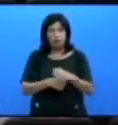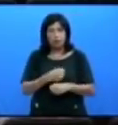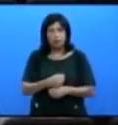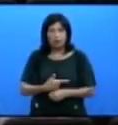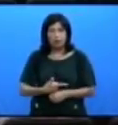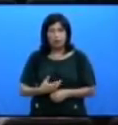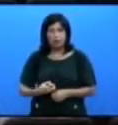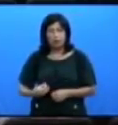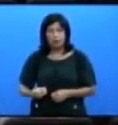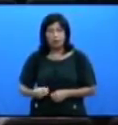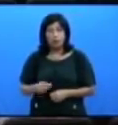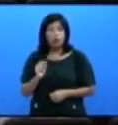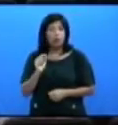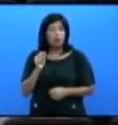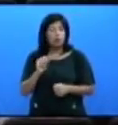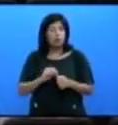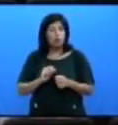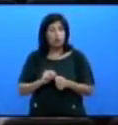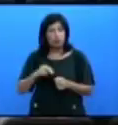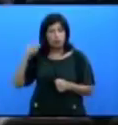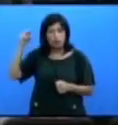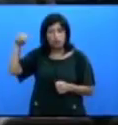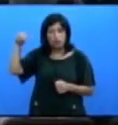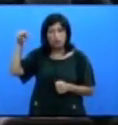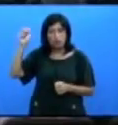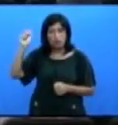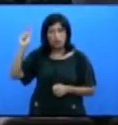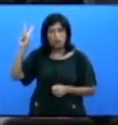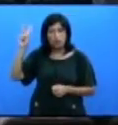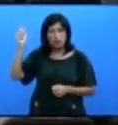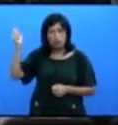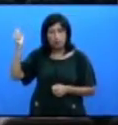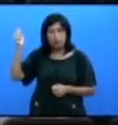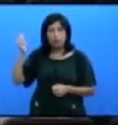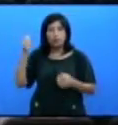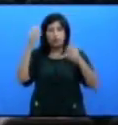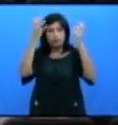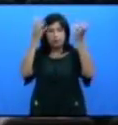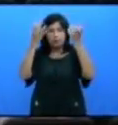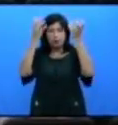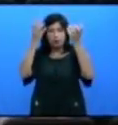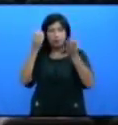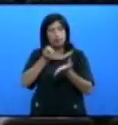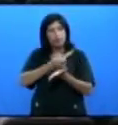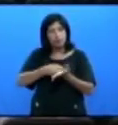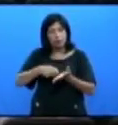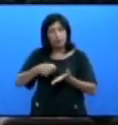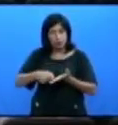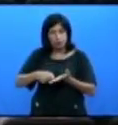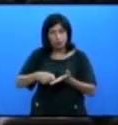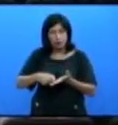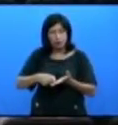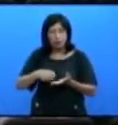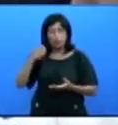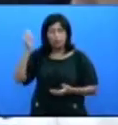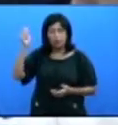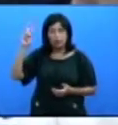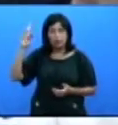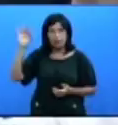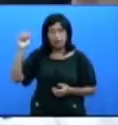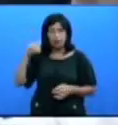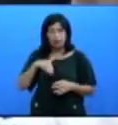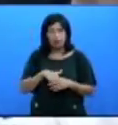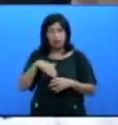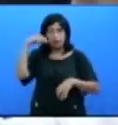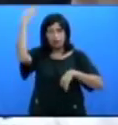Nava. Requeremos ouvir do plenário, na forma regimental, seja consignado em ata de nossos trabalhos legislativos, um voto